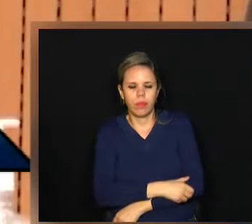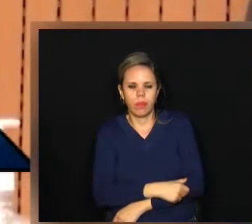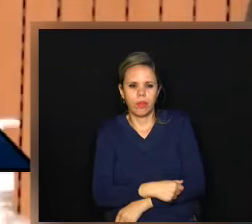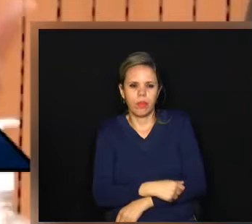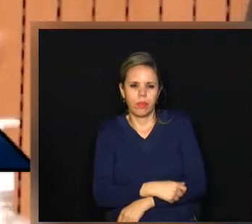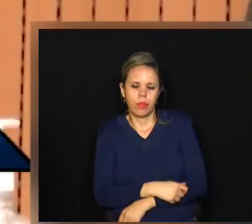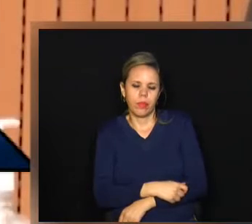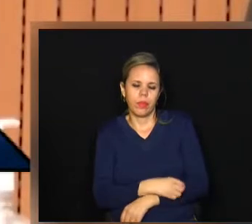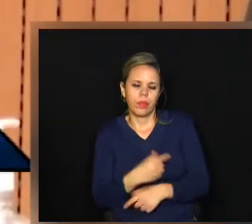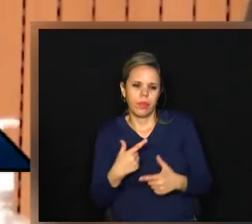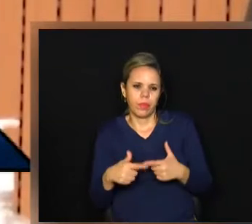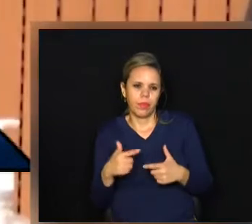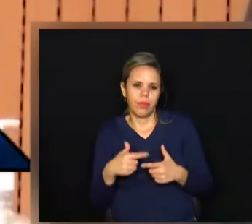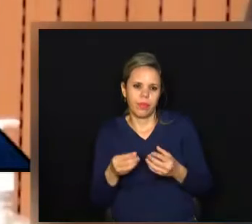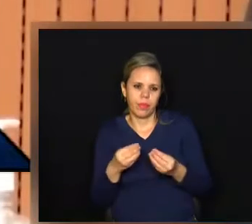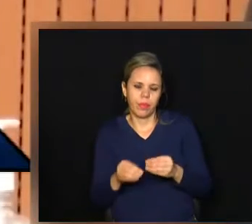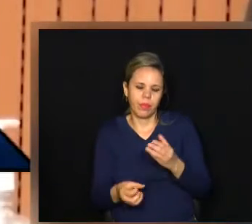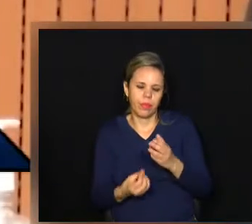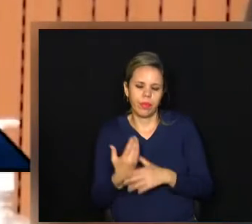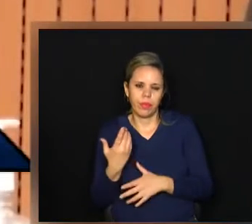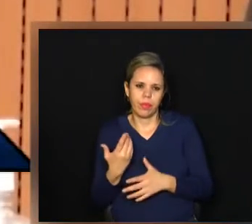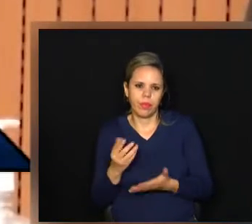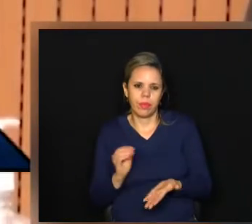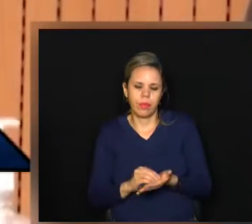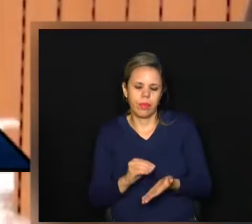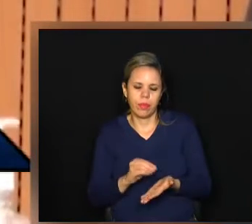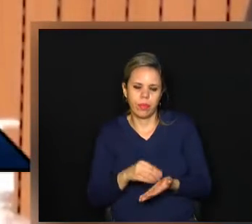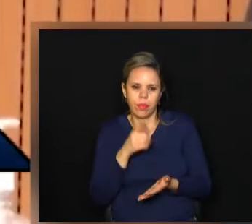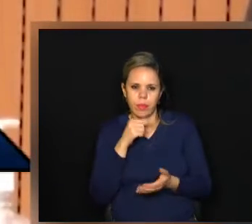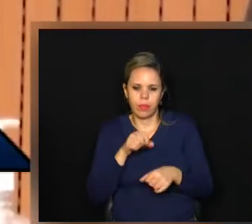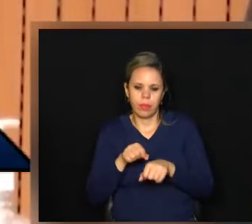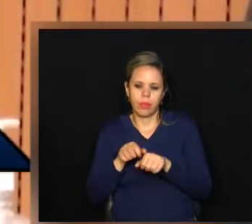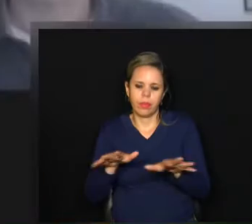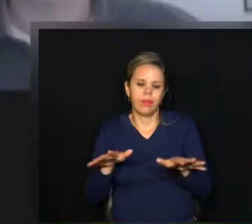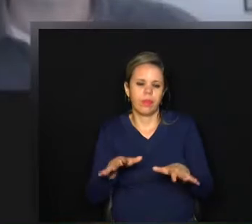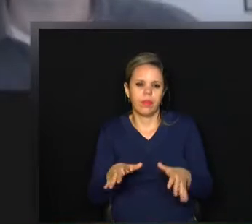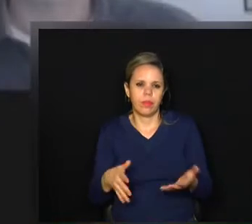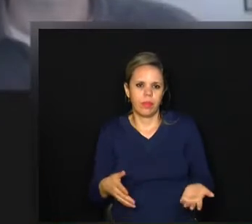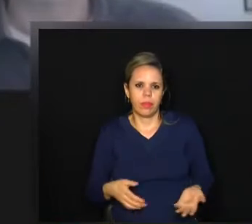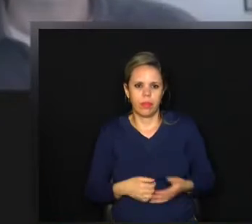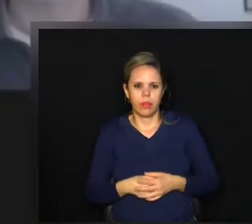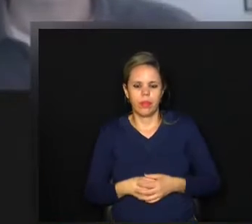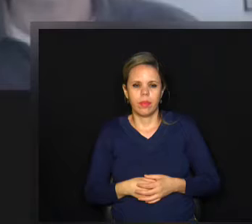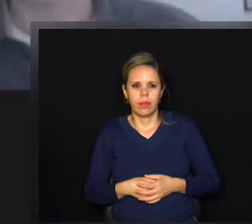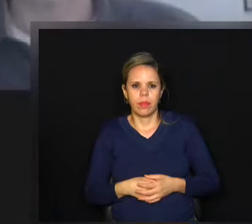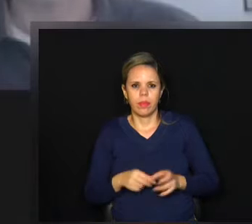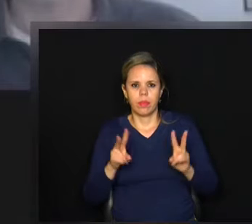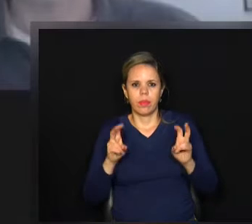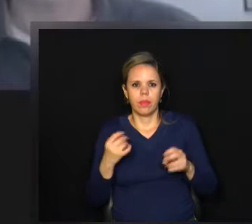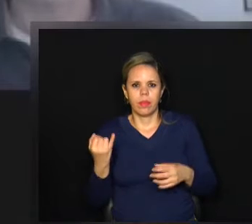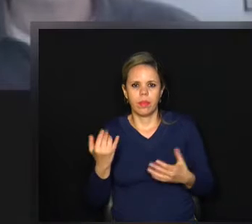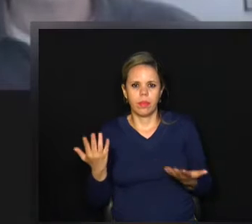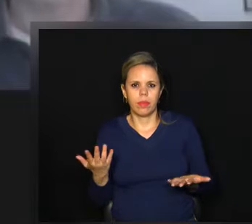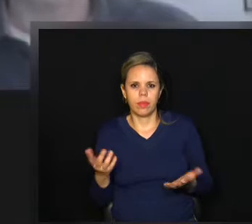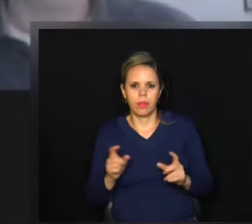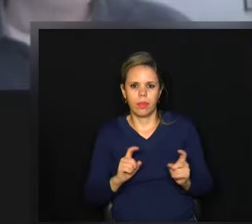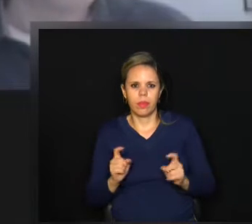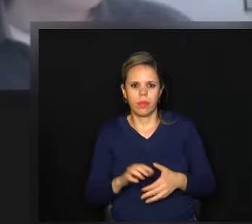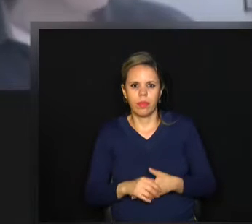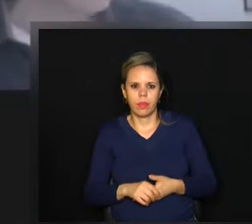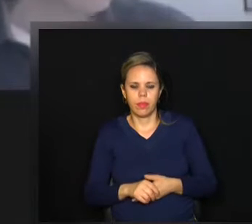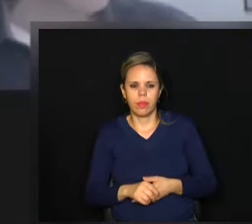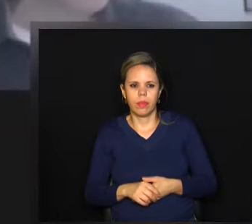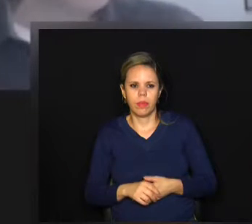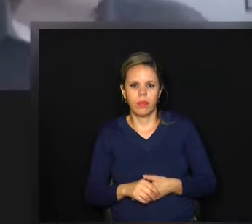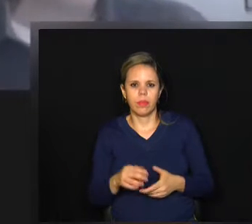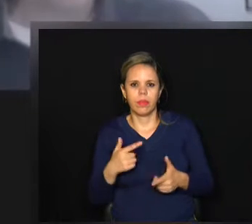isso traz consequências para a nossa região. Um dos temas abordados pela reunião foi o